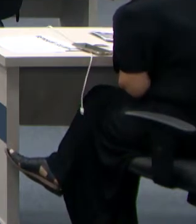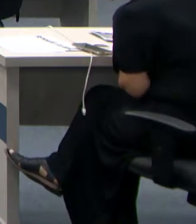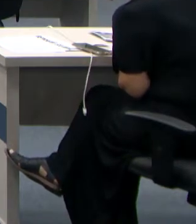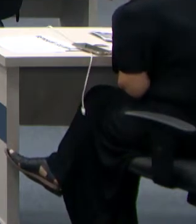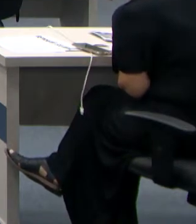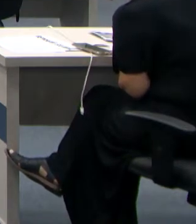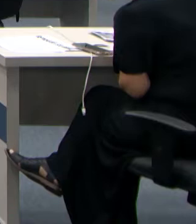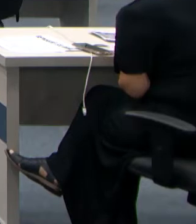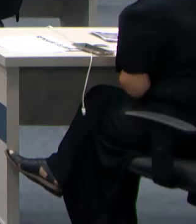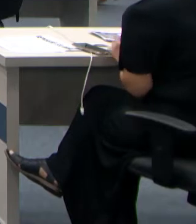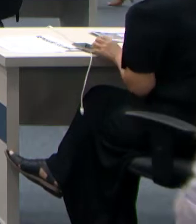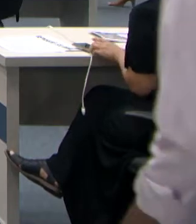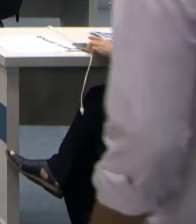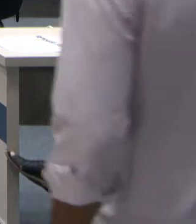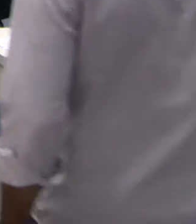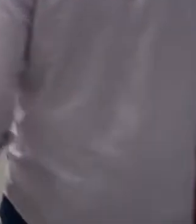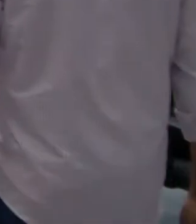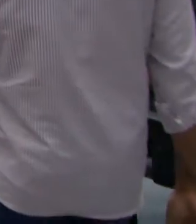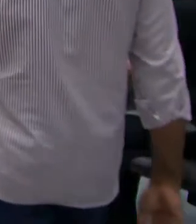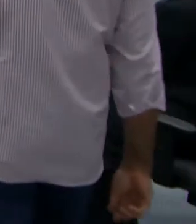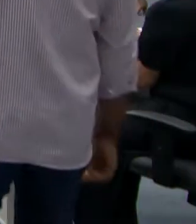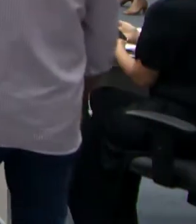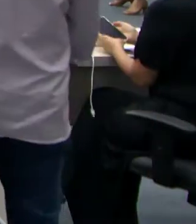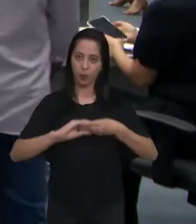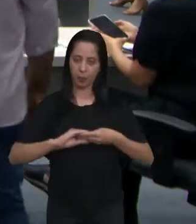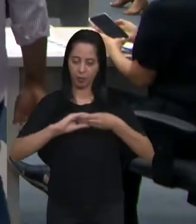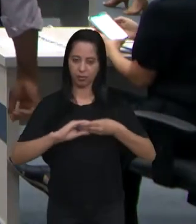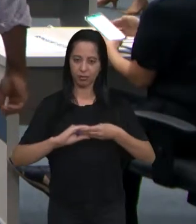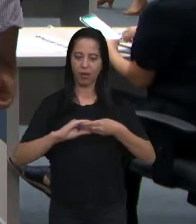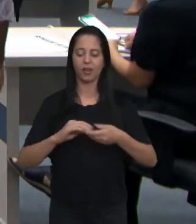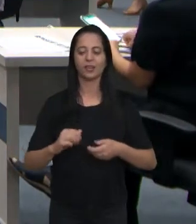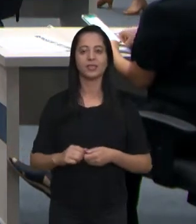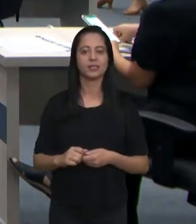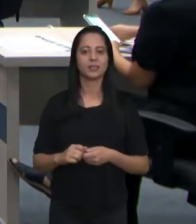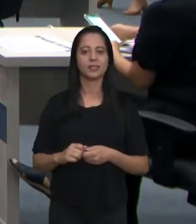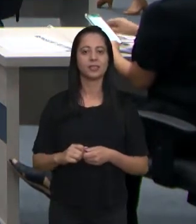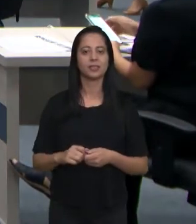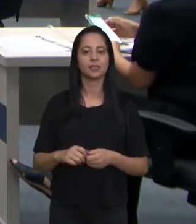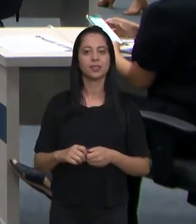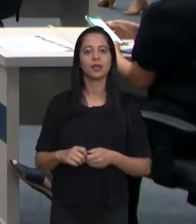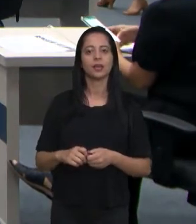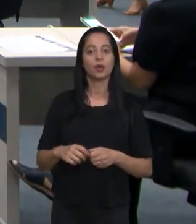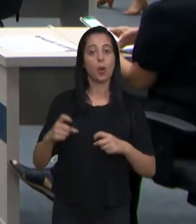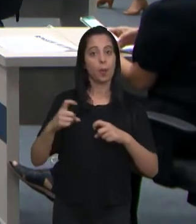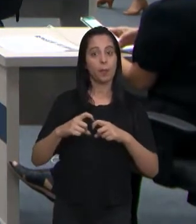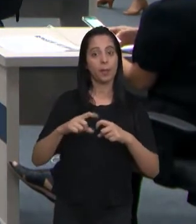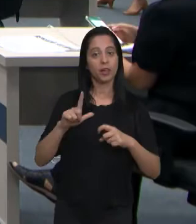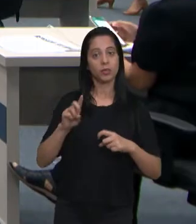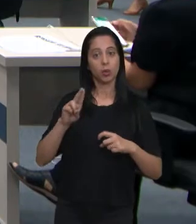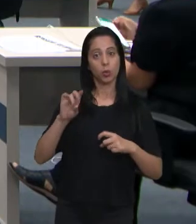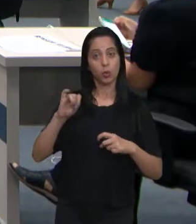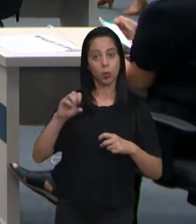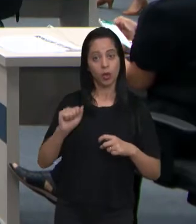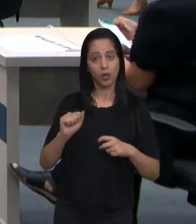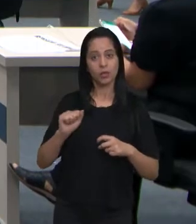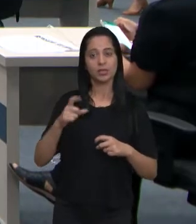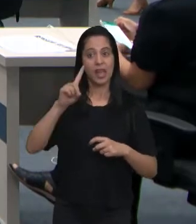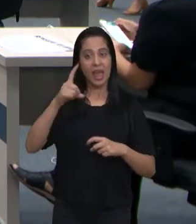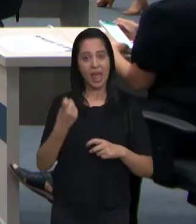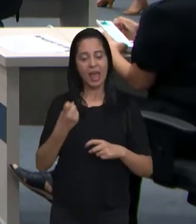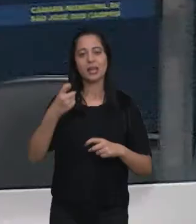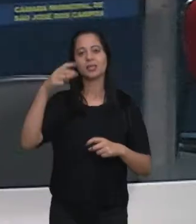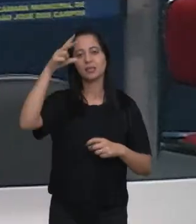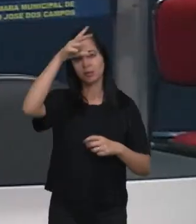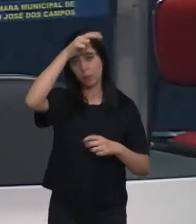Reaberta a presente sessão, quero cumprimentar a presença aqui no plenário do Dr. Luiz Antônio, médico, ex-vice-prefeito, todo o pessoal